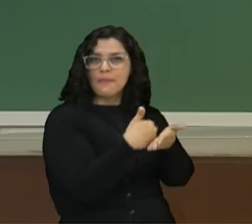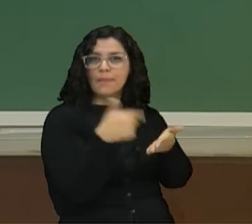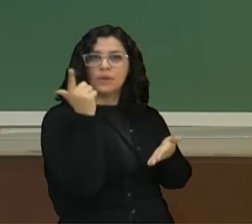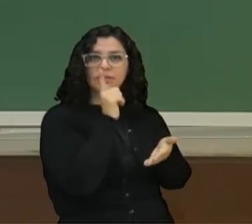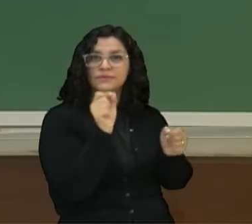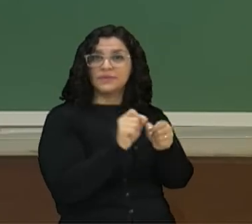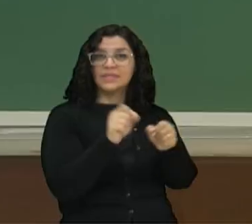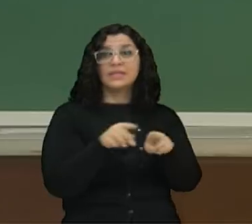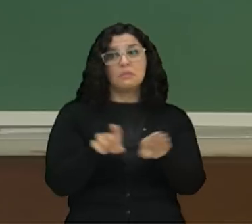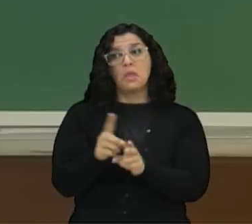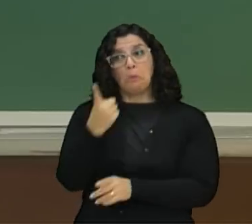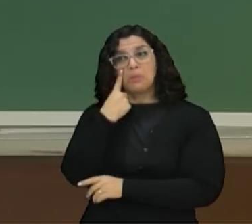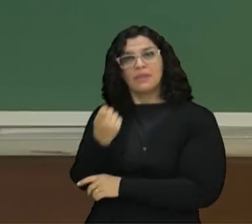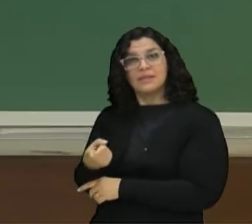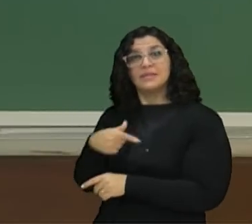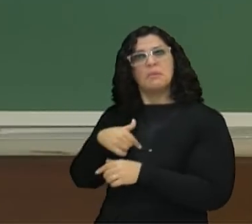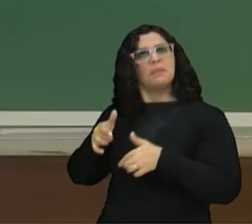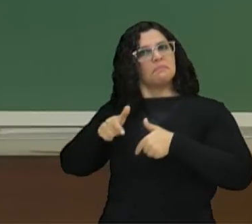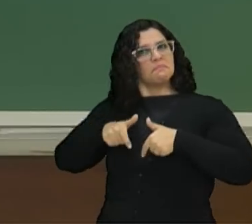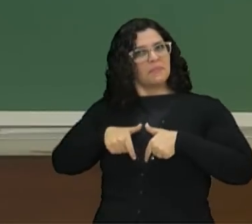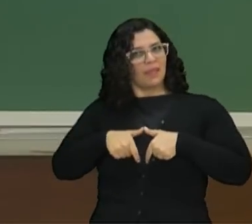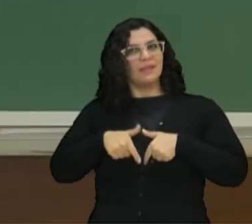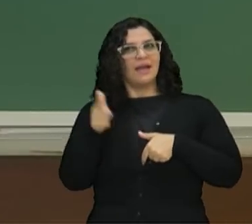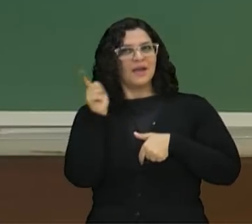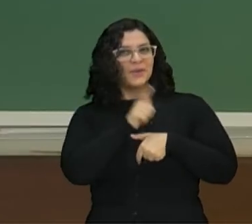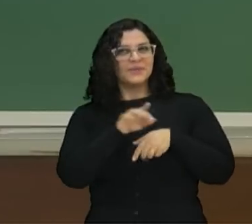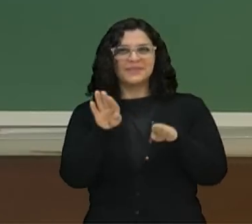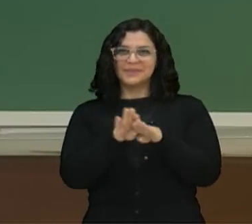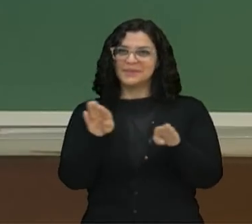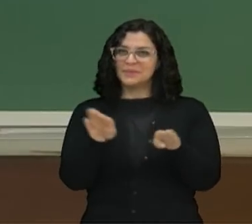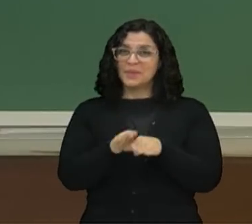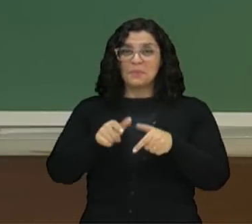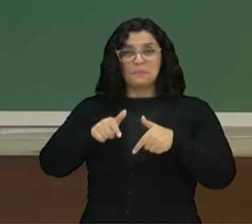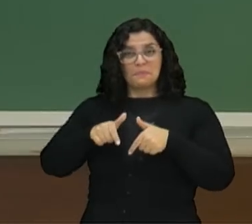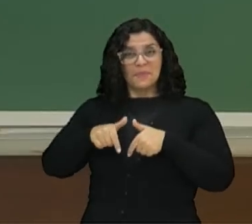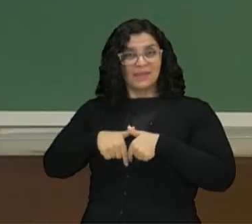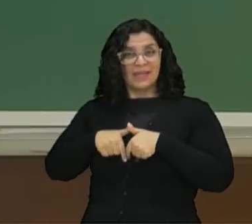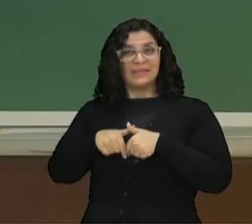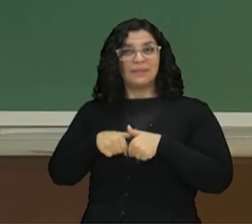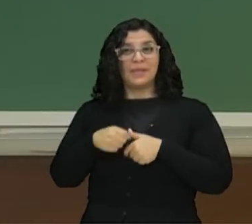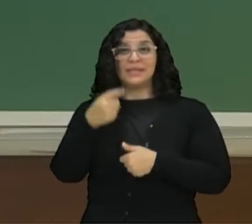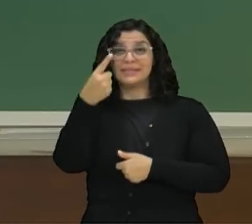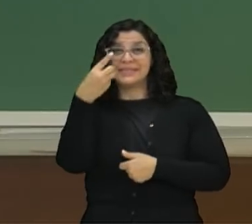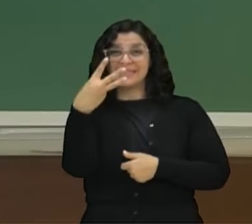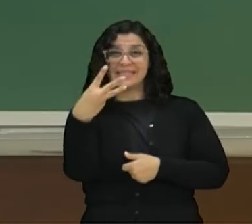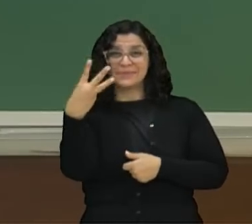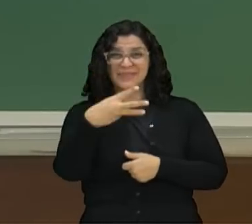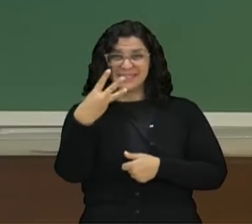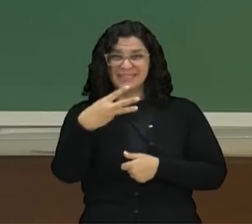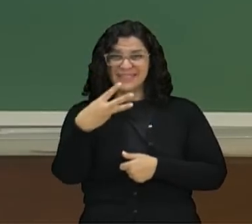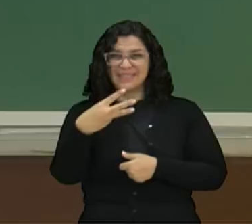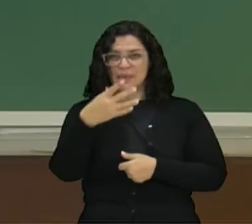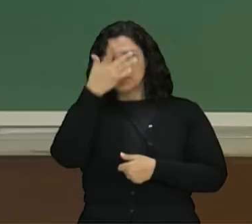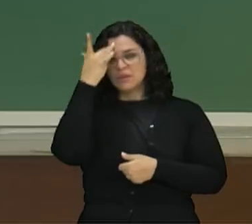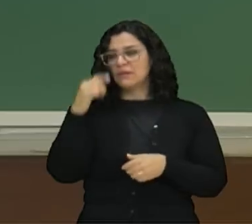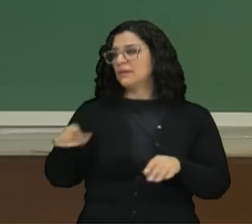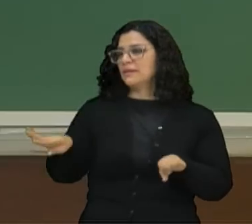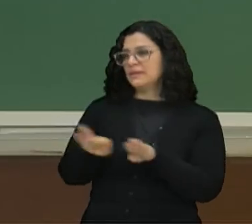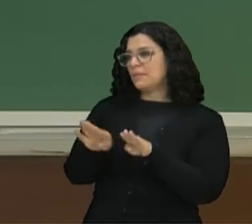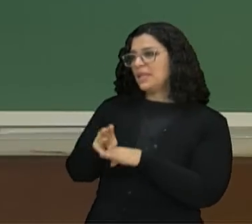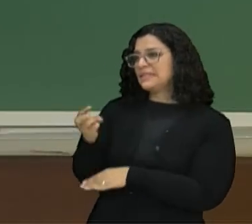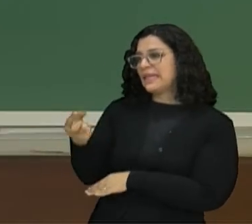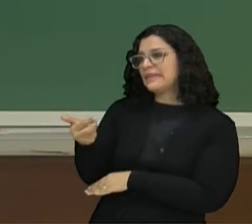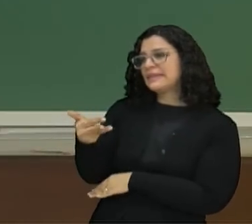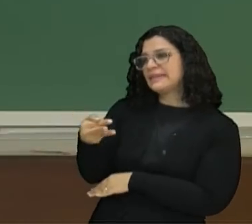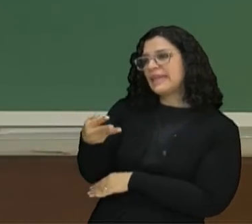fazer. Foi muito interessante, eu até ganhei uma medalha, a medalha de 13º lugar. Teve gente que disse também, só tinham